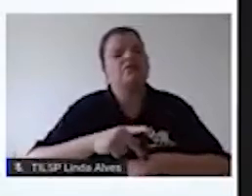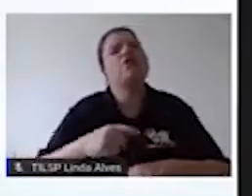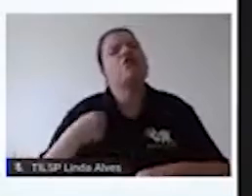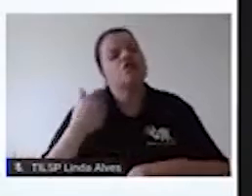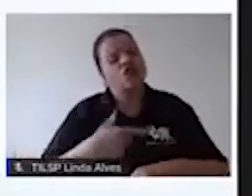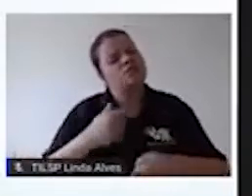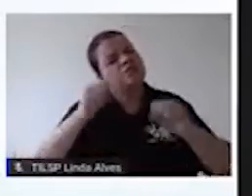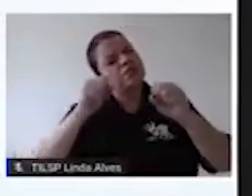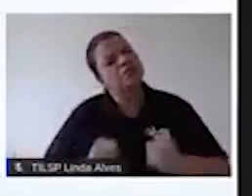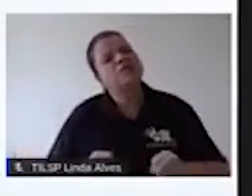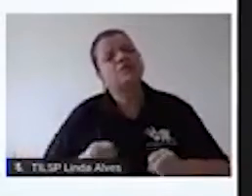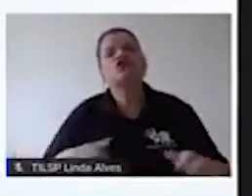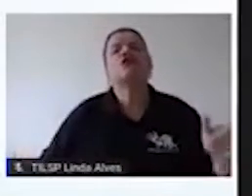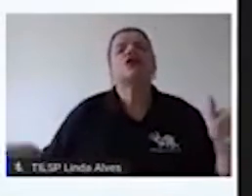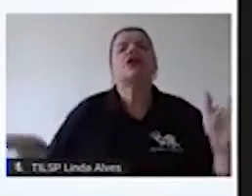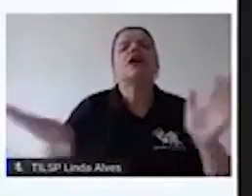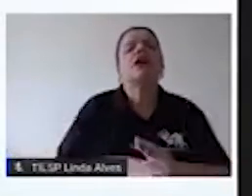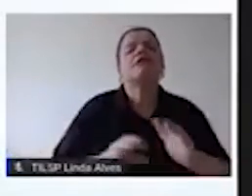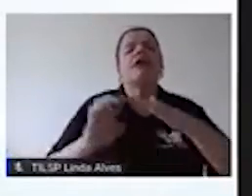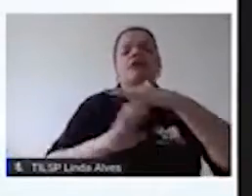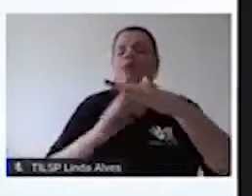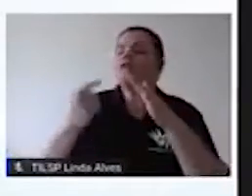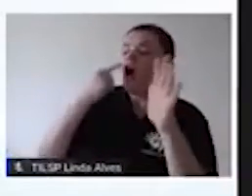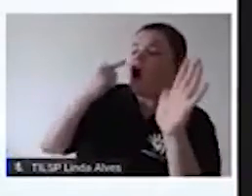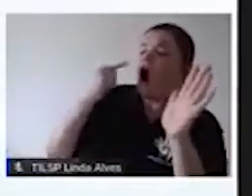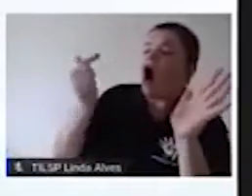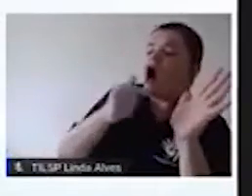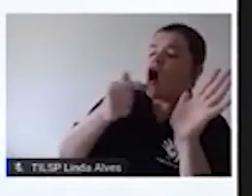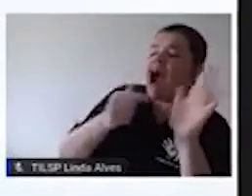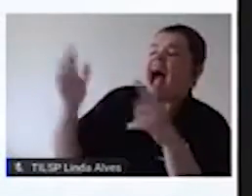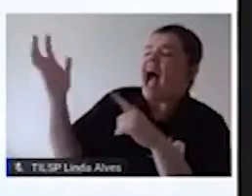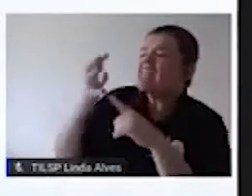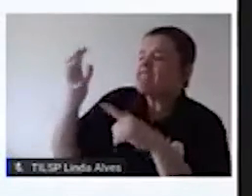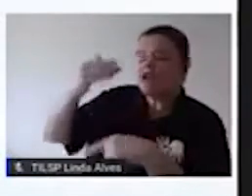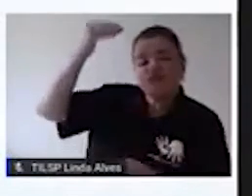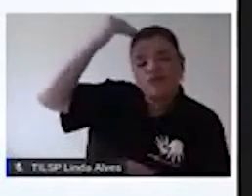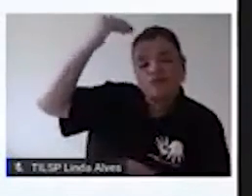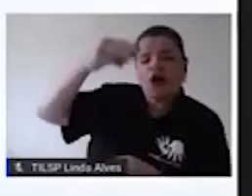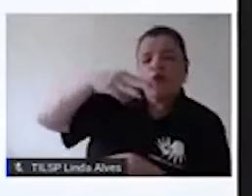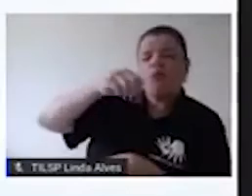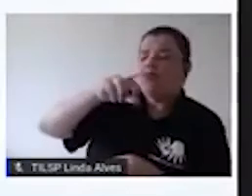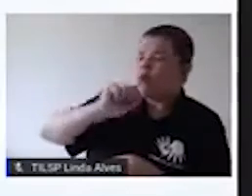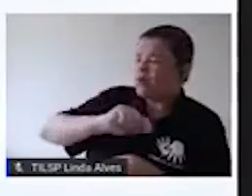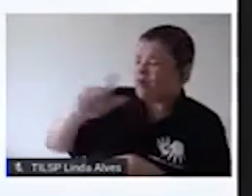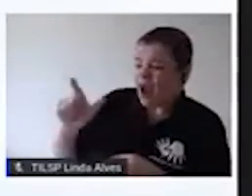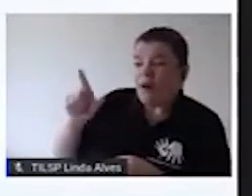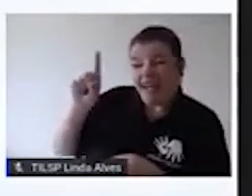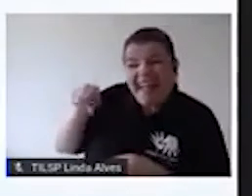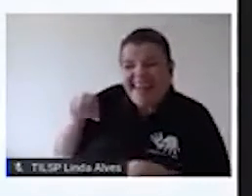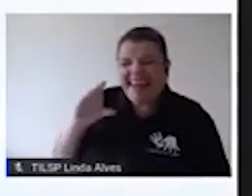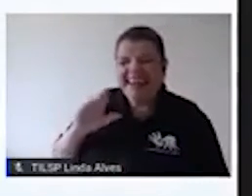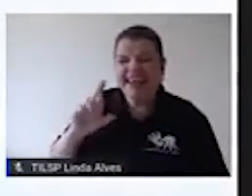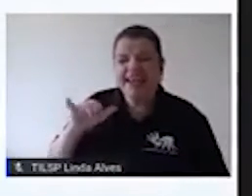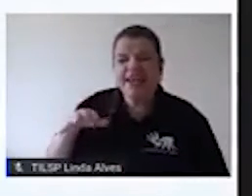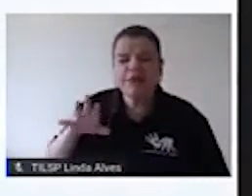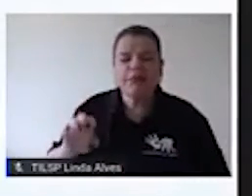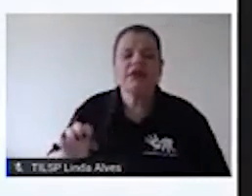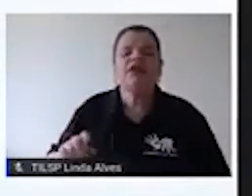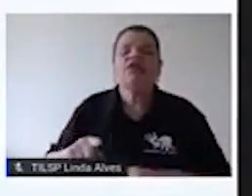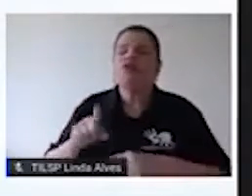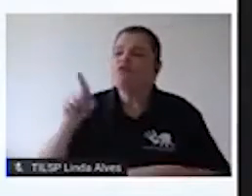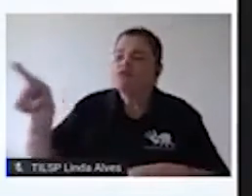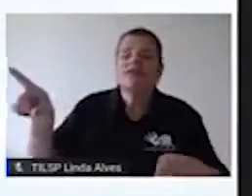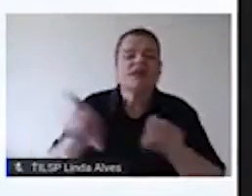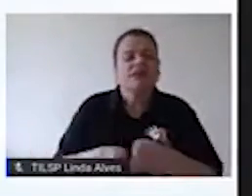nas empresas e dizer, olha aqui, assédio moral, que já é crime, né, mas agora você também